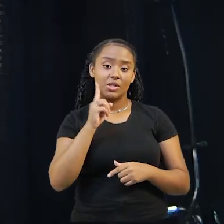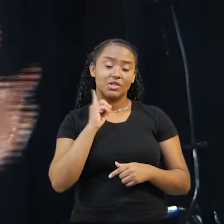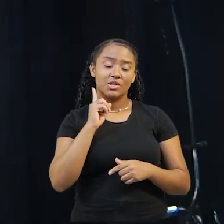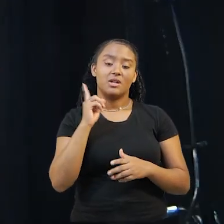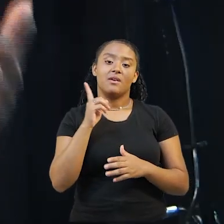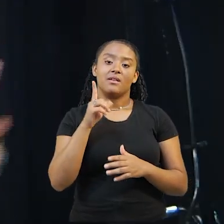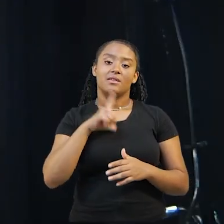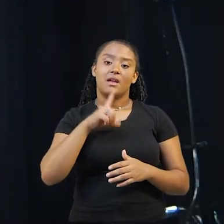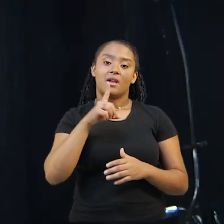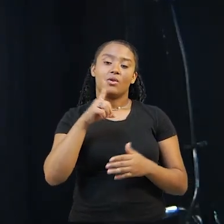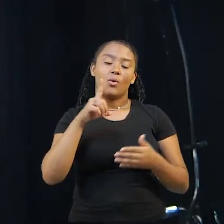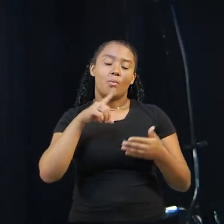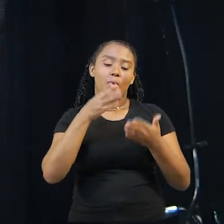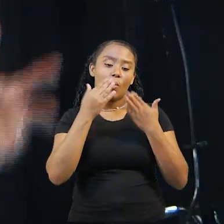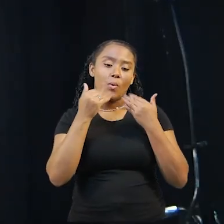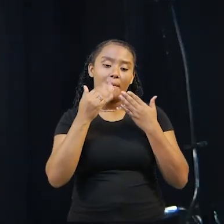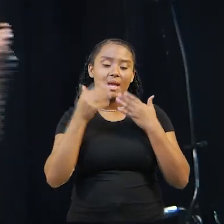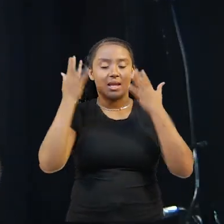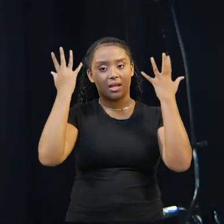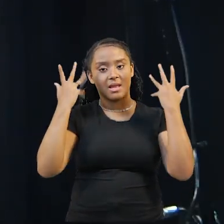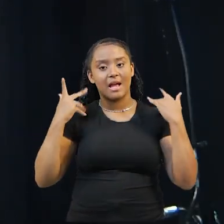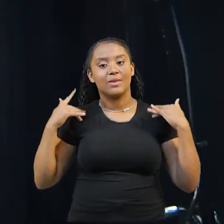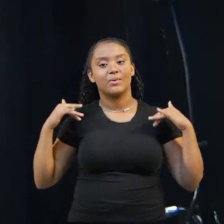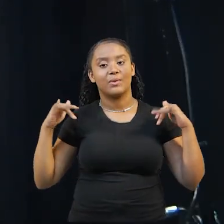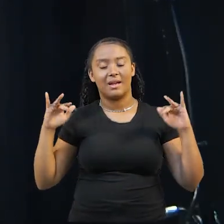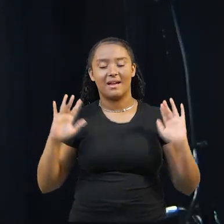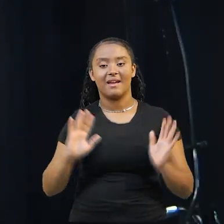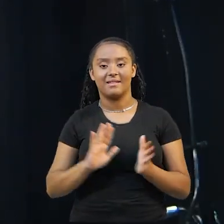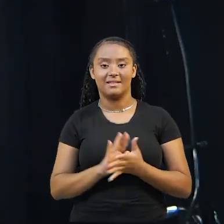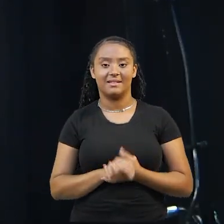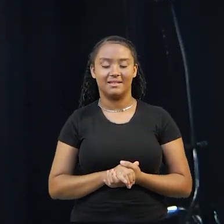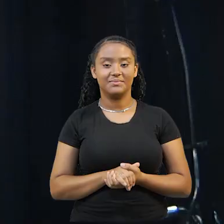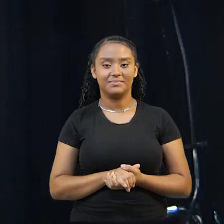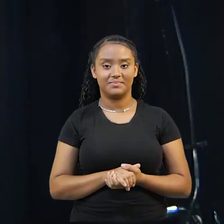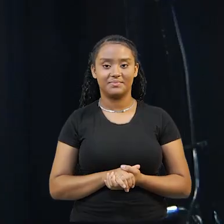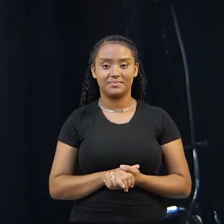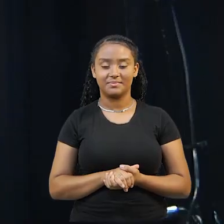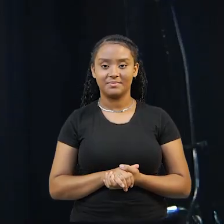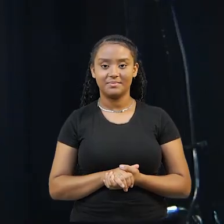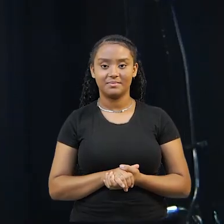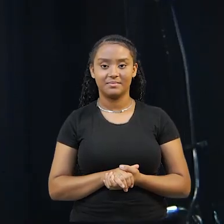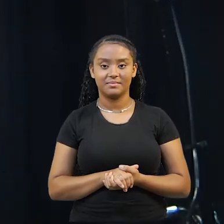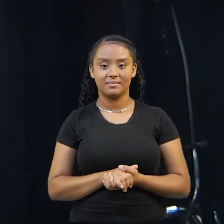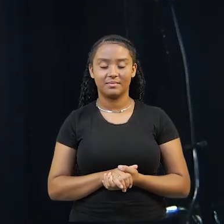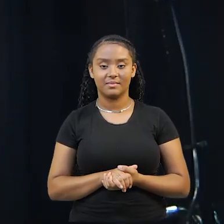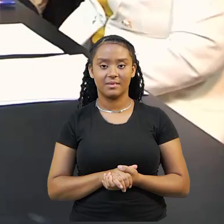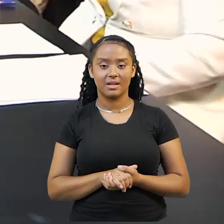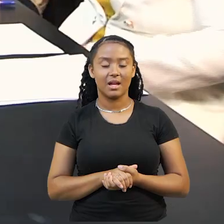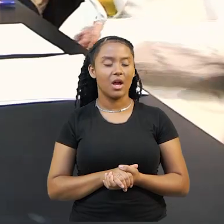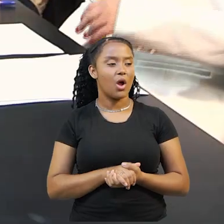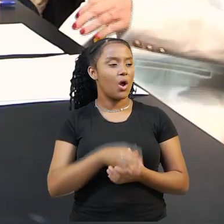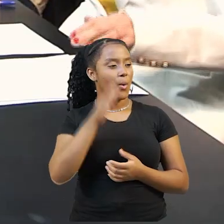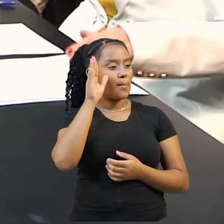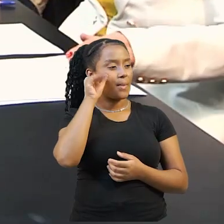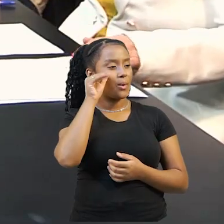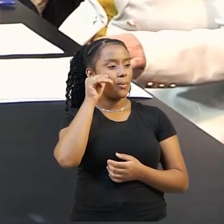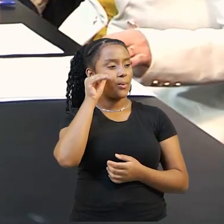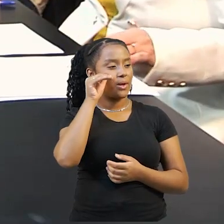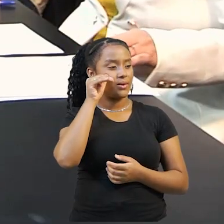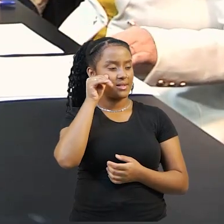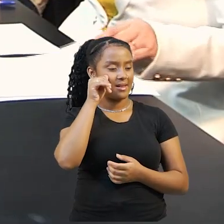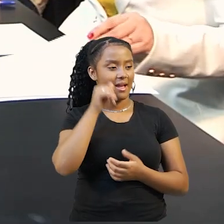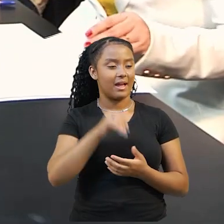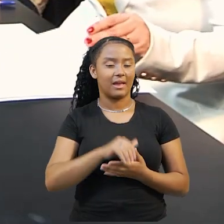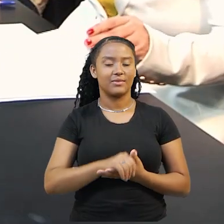que seja uma dieta mais natural, do descascar mesmo. Ô, Catarina, uma